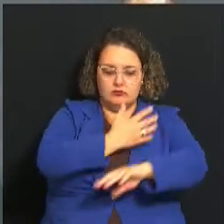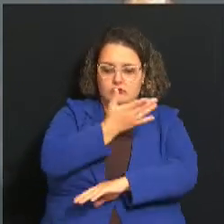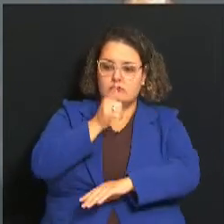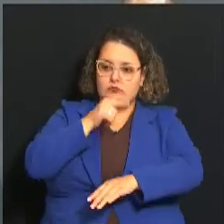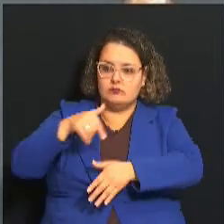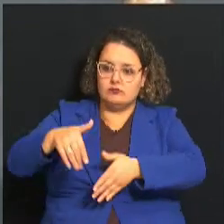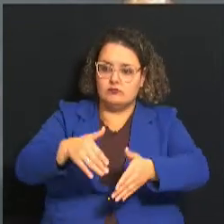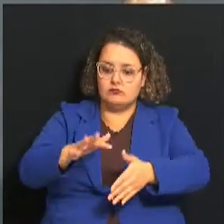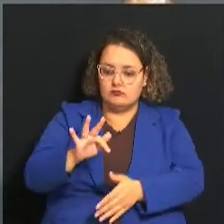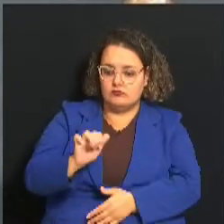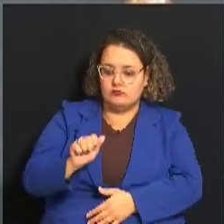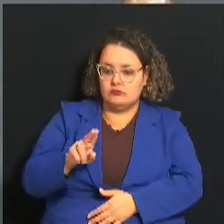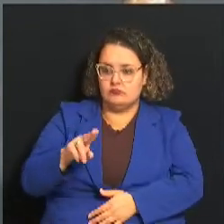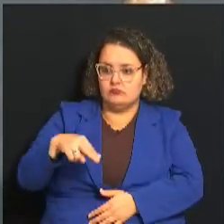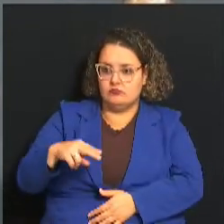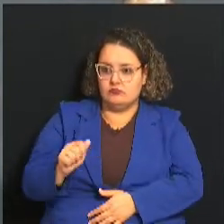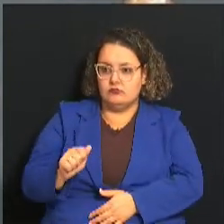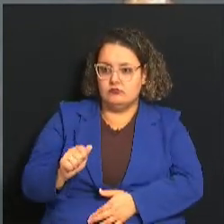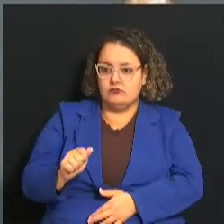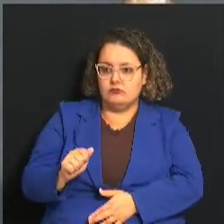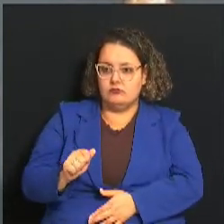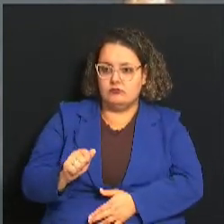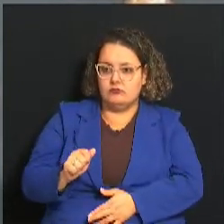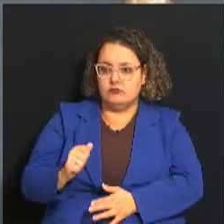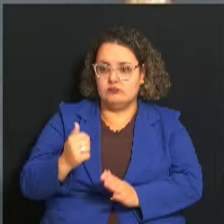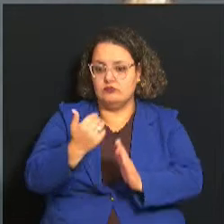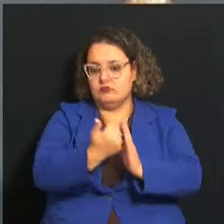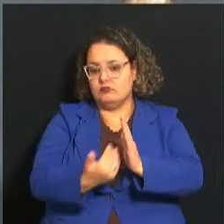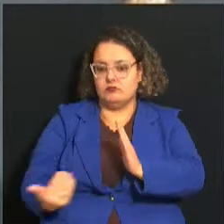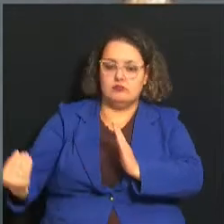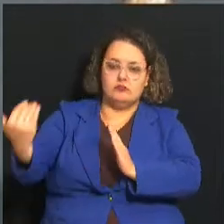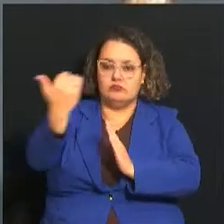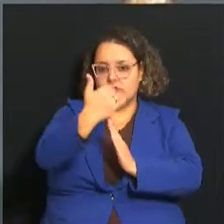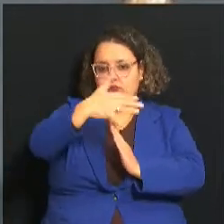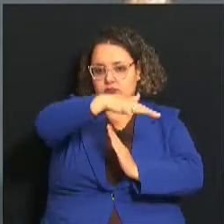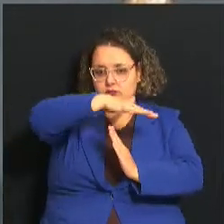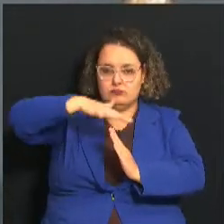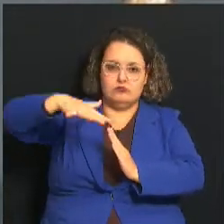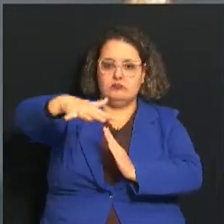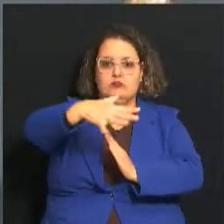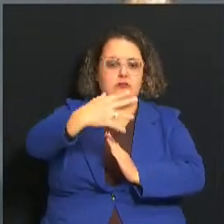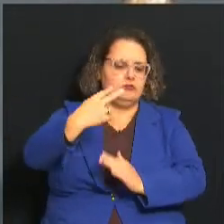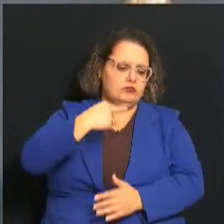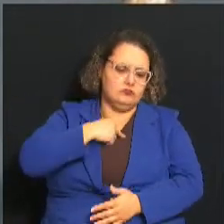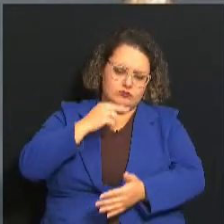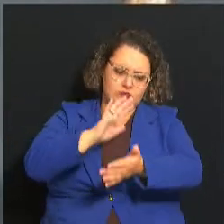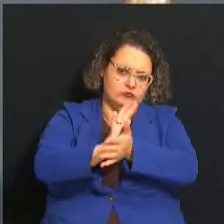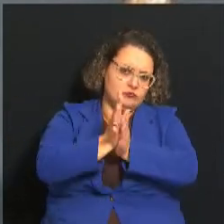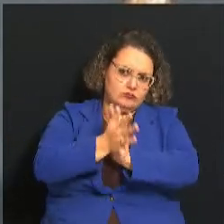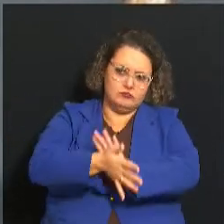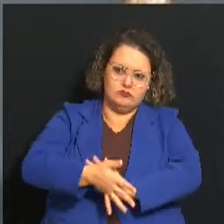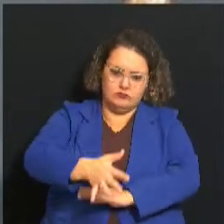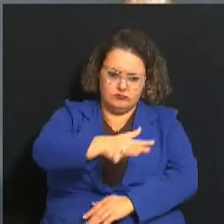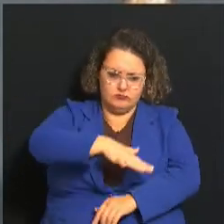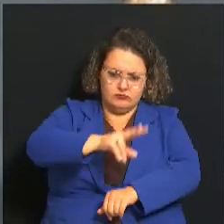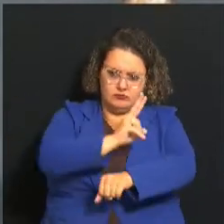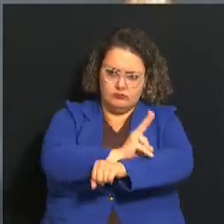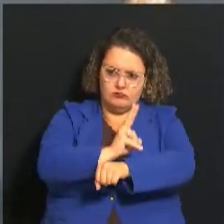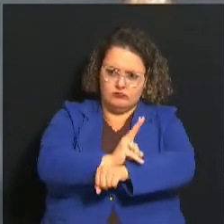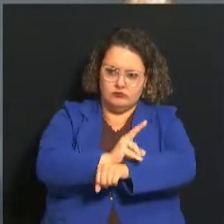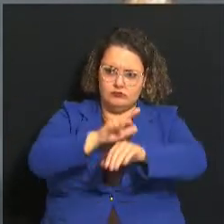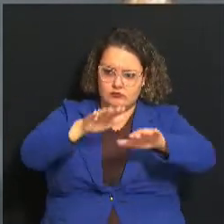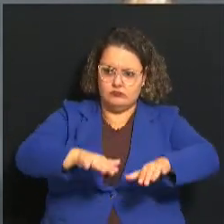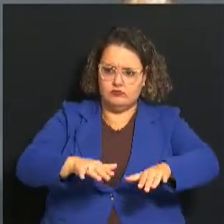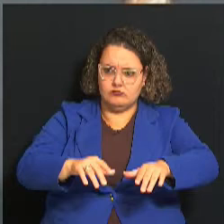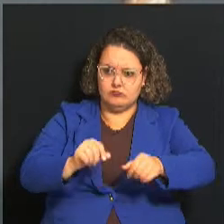fauna silvestre, está acima de tudo. Não se pode, por exemplo, destruir uma área de preservação permanente para fazer uma